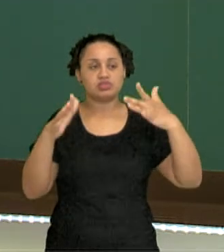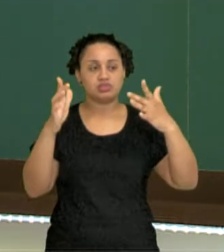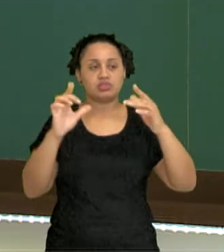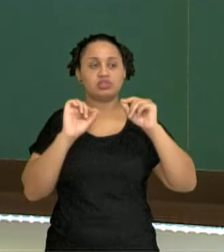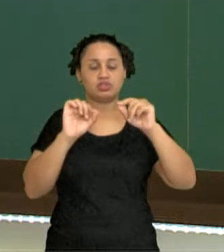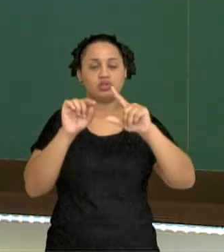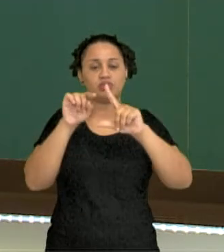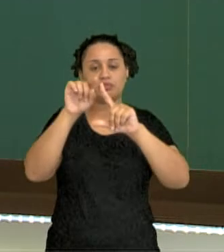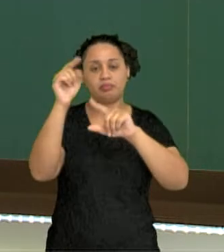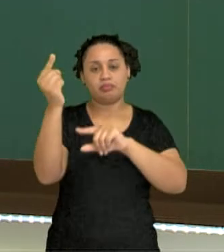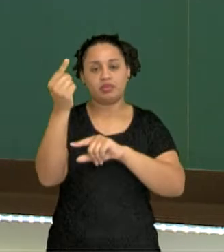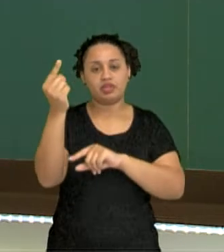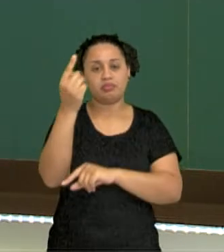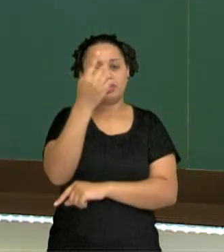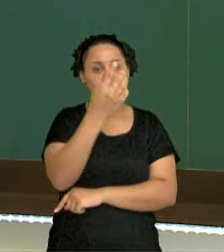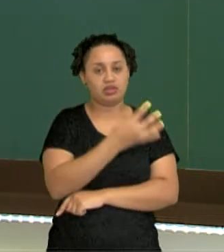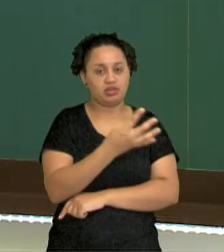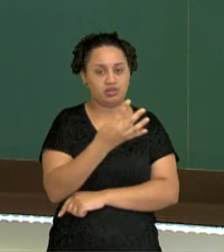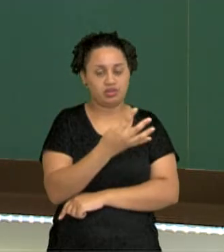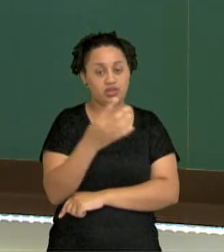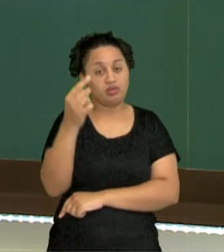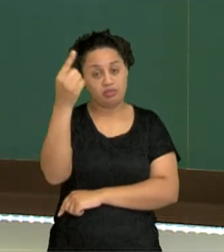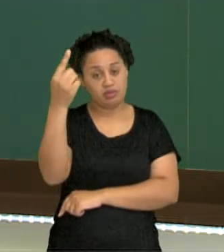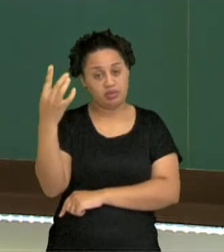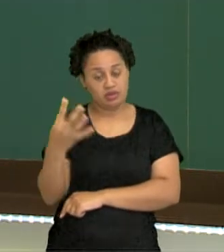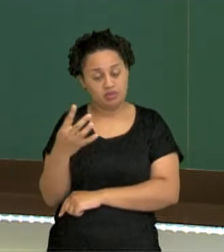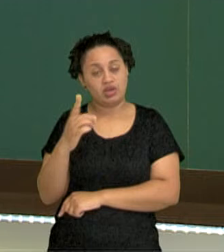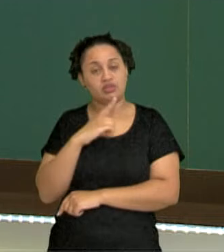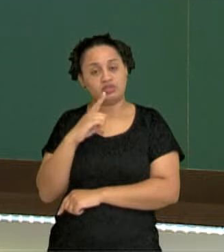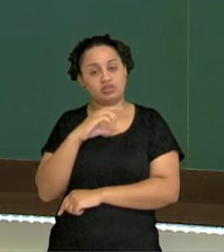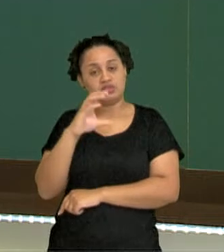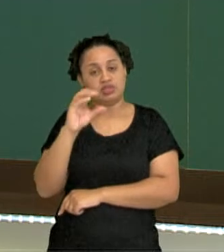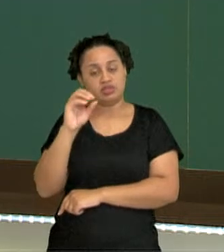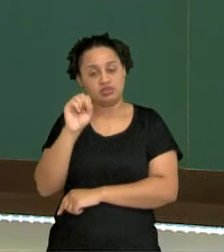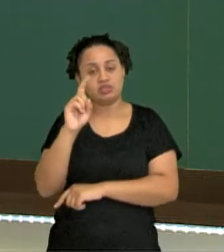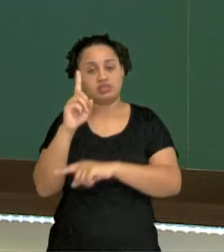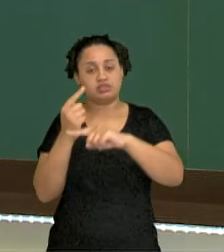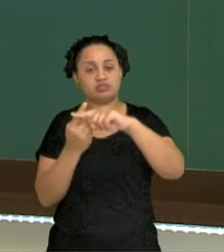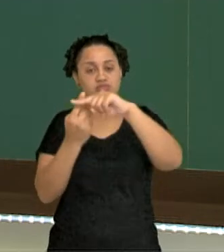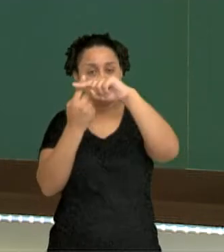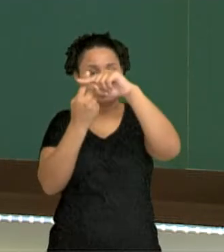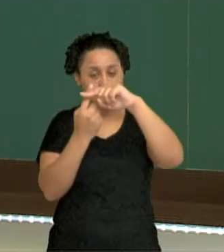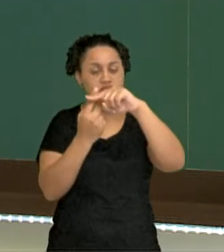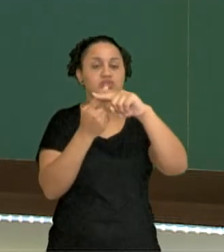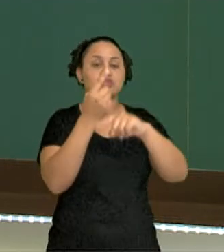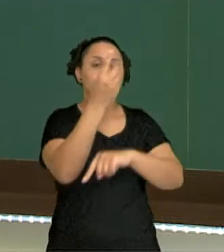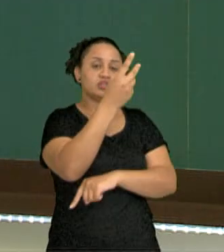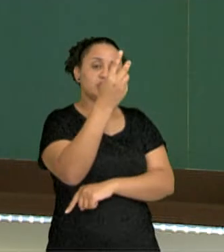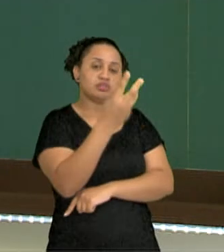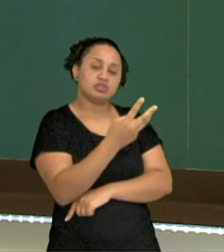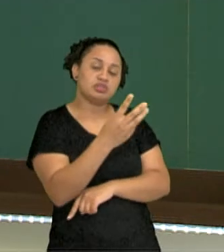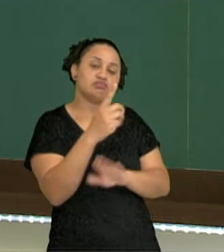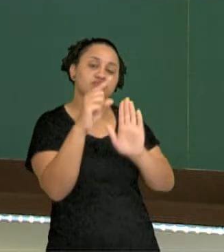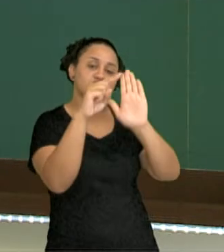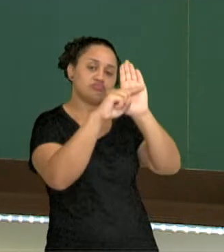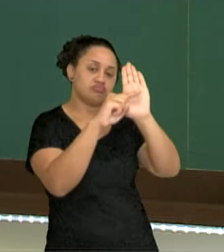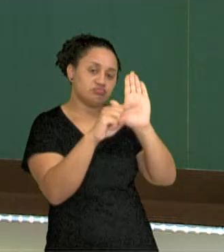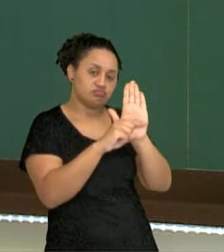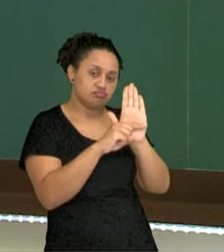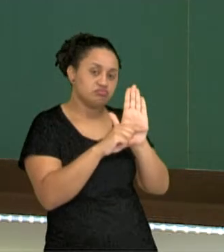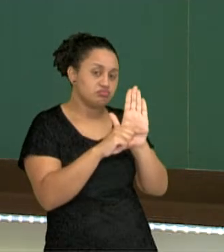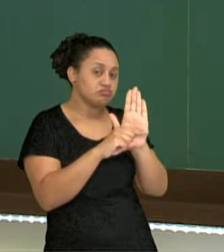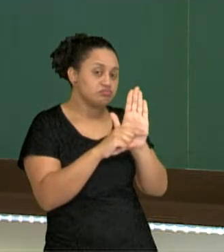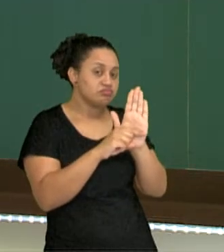no primeiro e quarto quadrante têm cosseno positivo e os ângulos que estão no segundo e terceiro quadrante têm